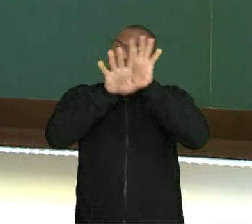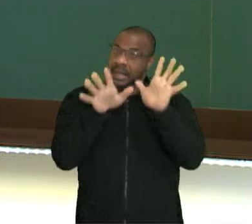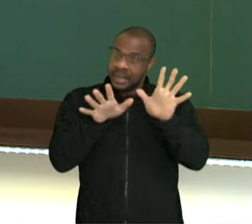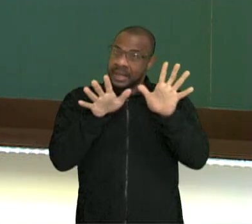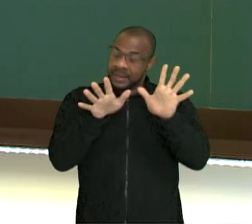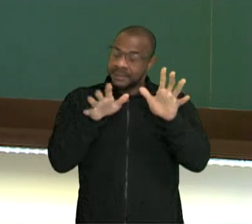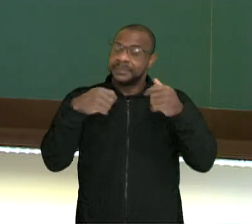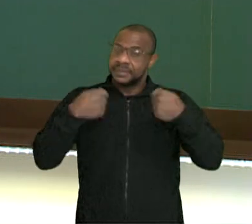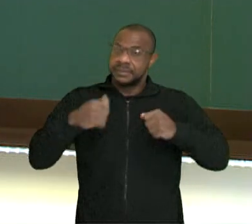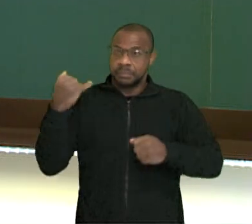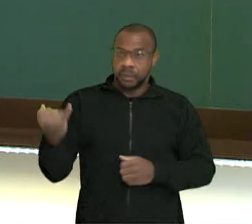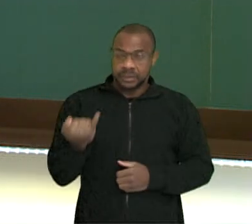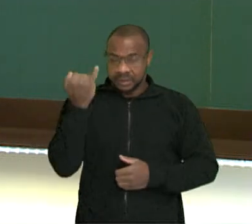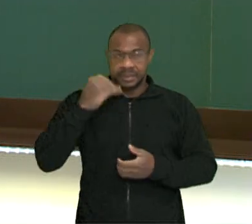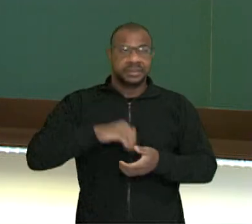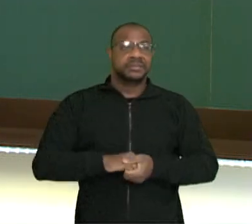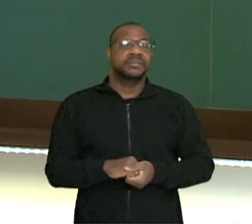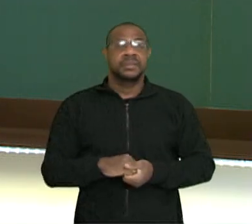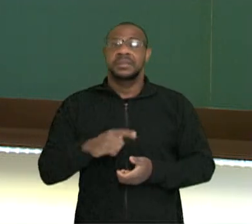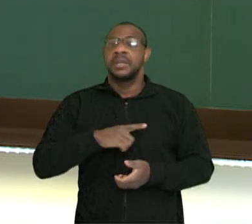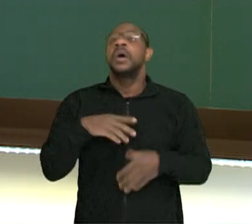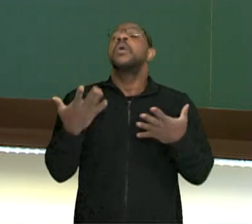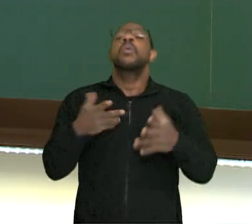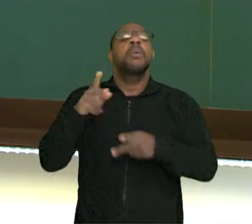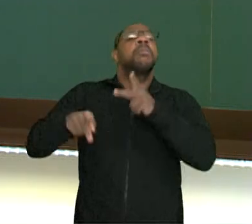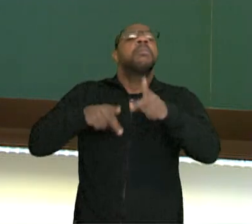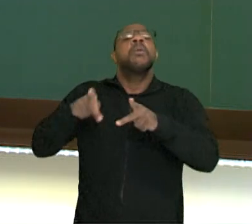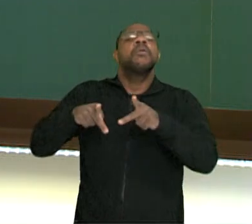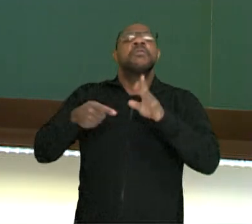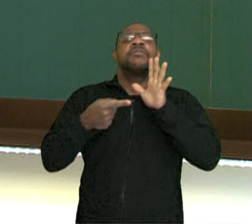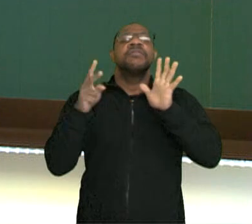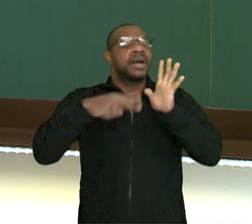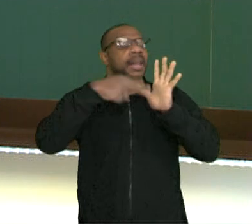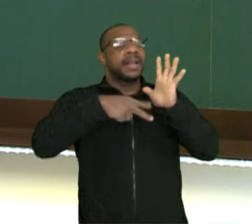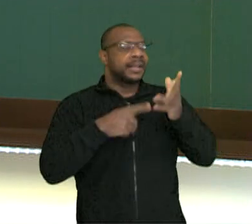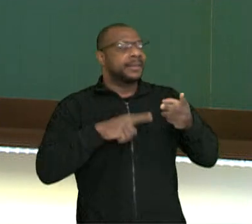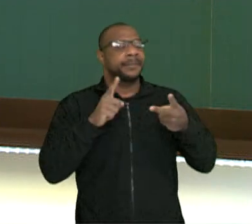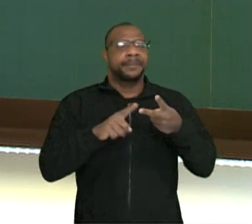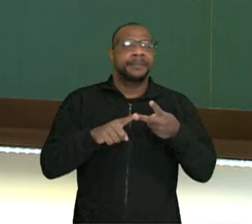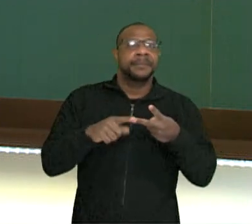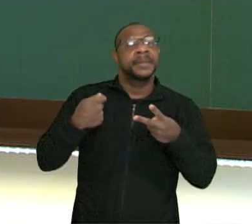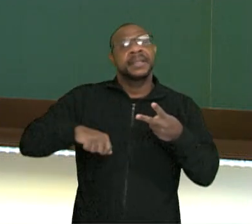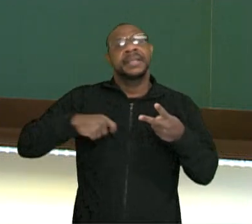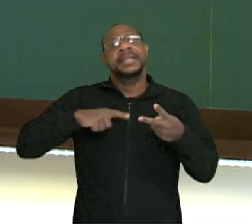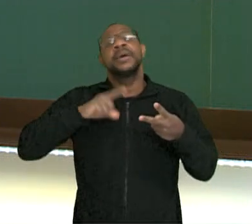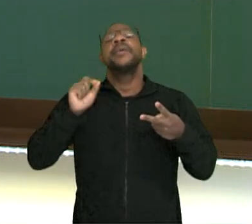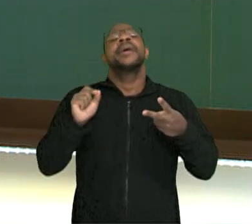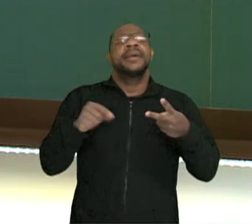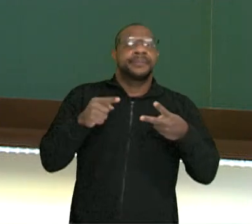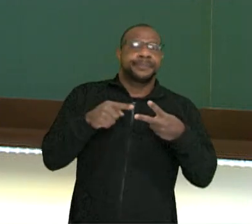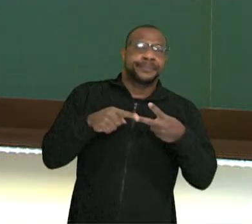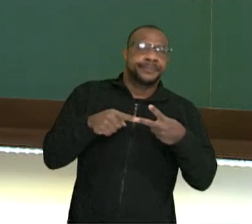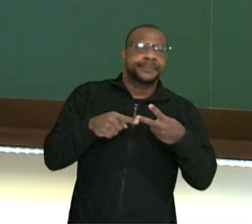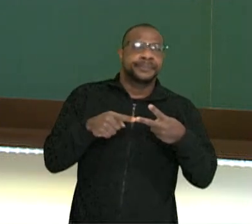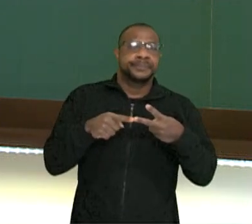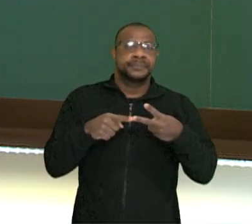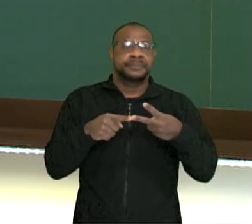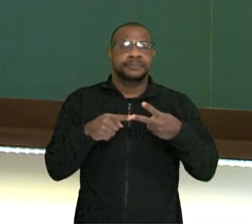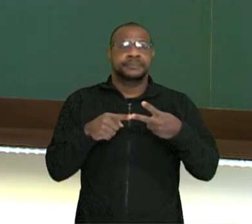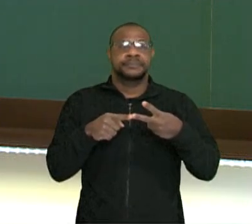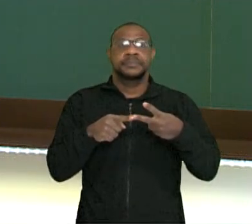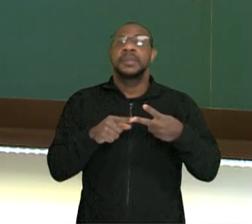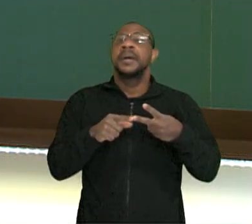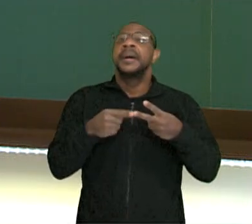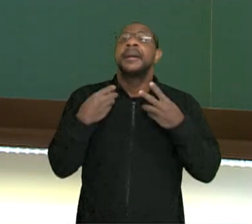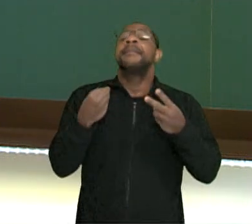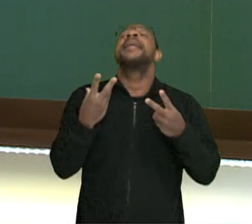bem clara, né? Atingir o maior número de pessoas. Vimos que tem que ter o quê? A ótica sobre